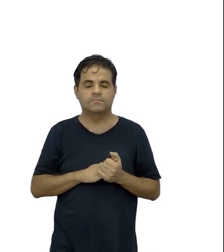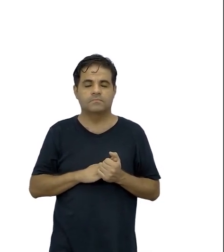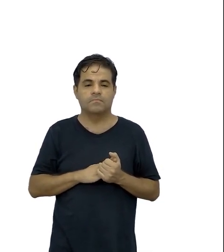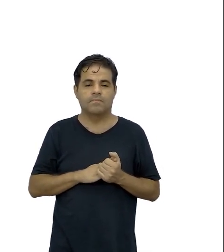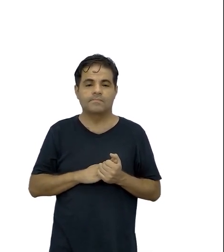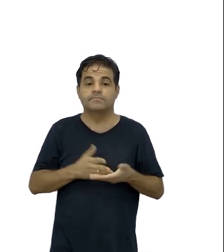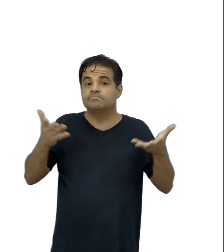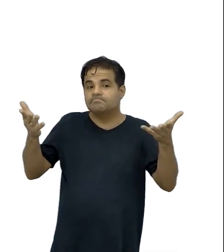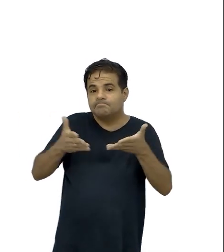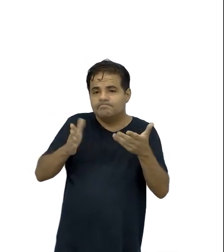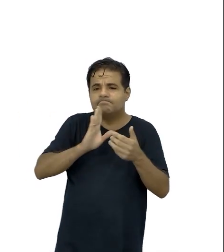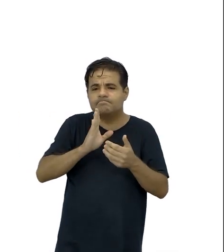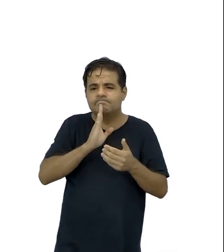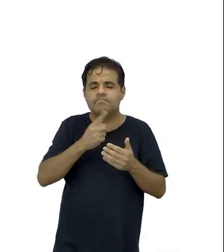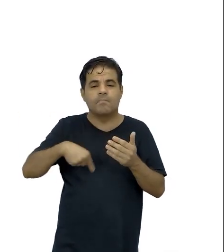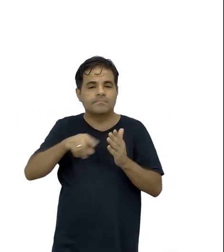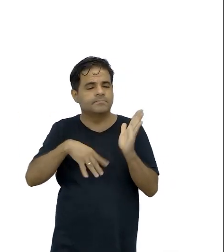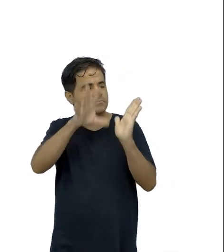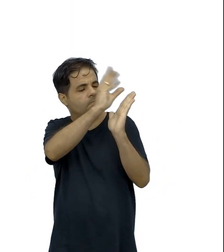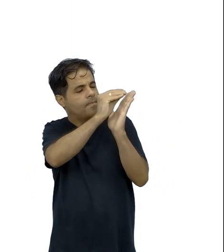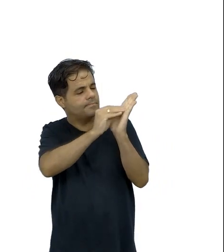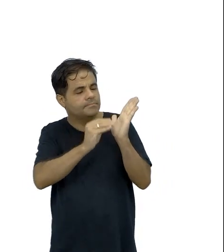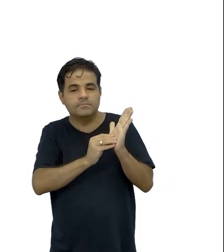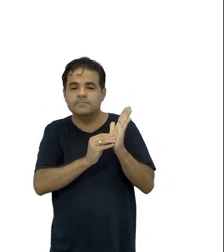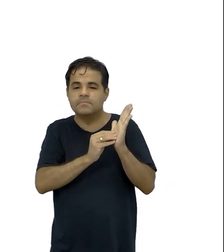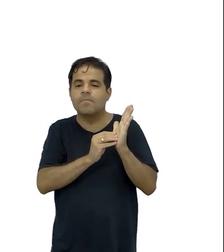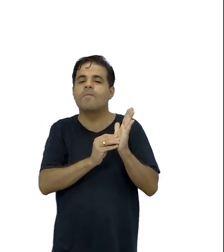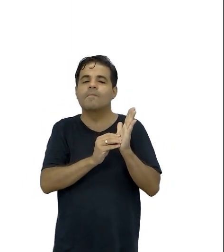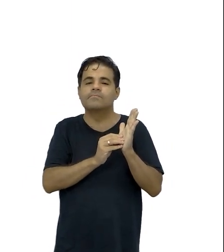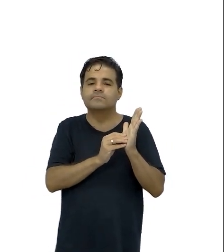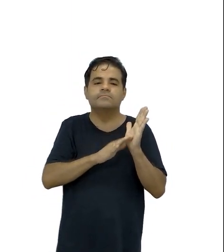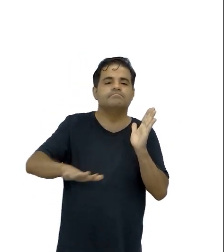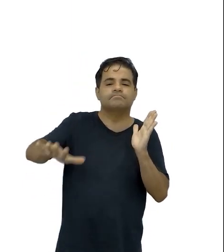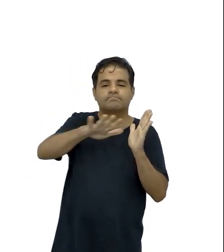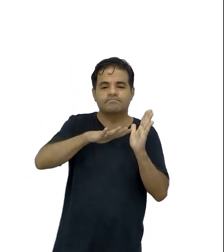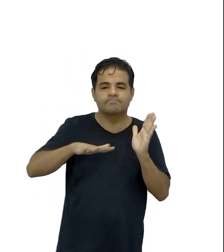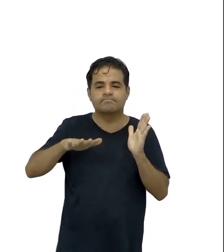Bom, vamos conhecer um pouquinho da nossa agenda, então,